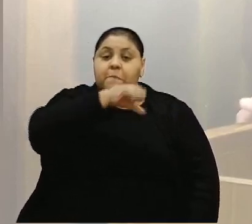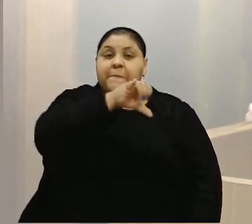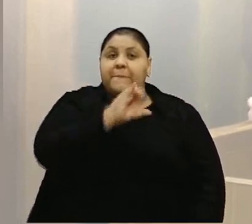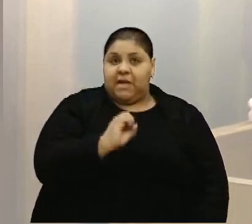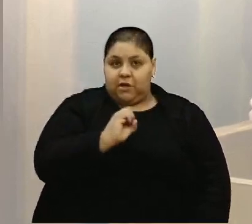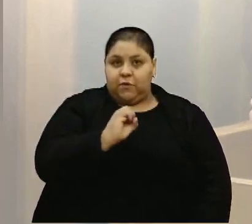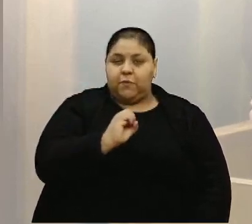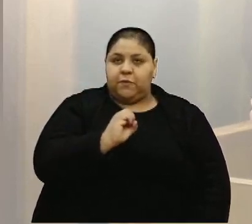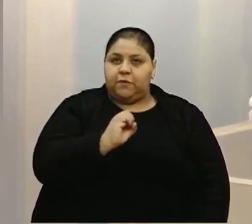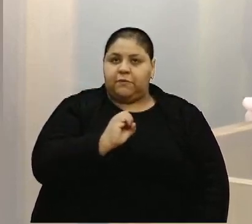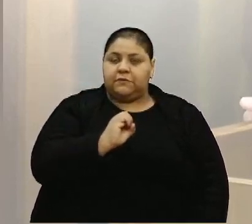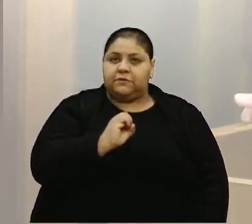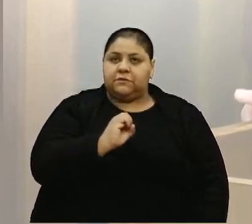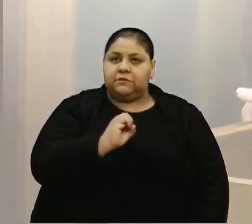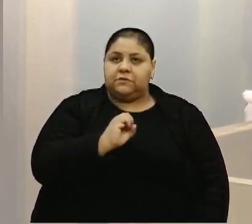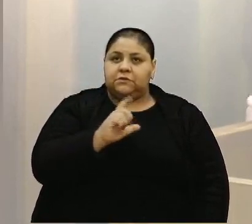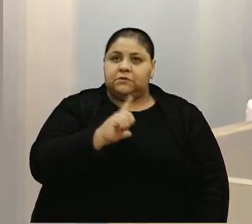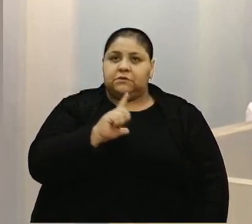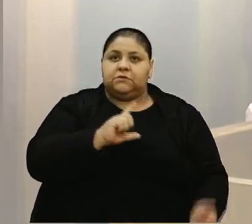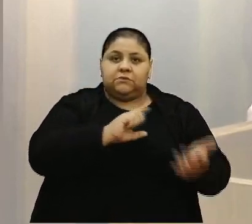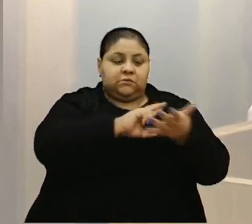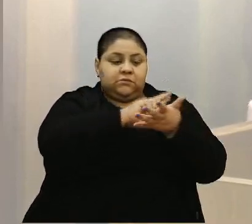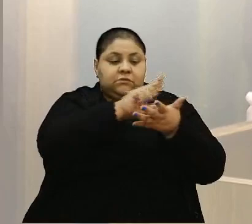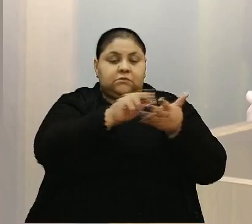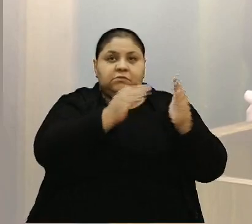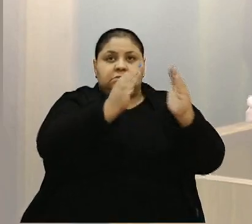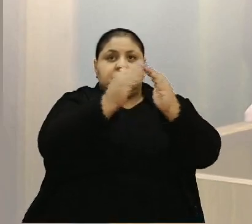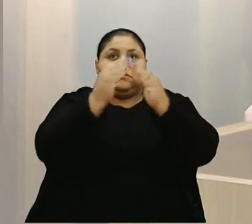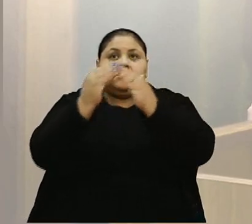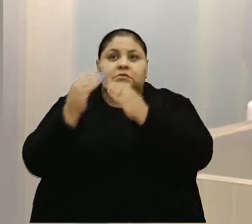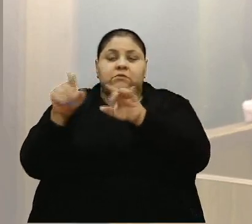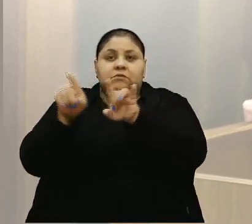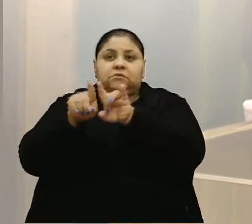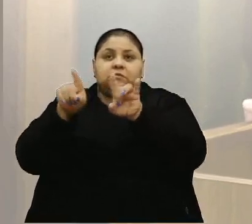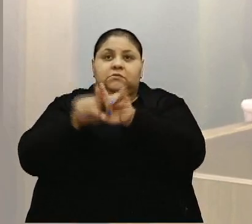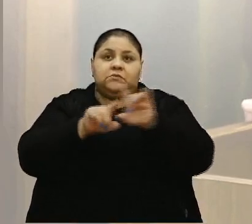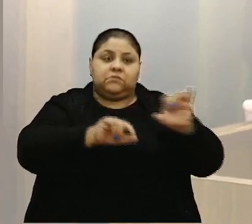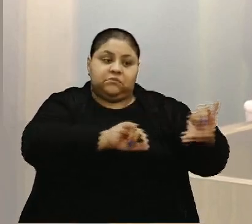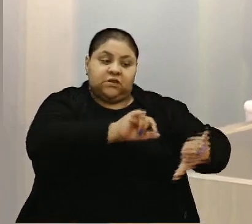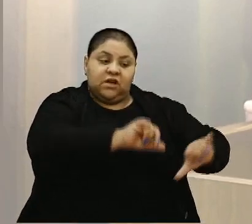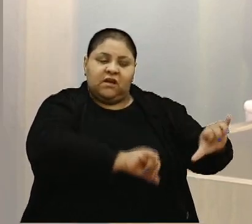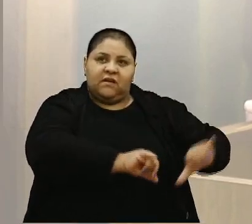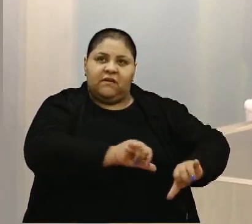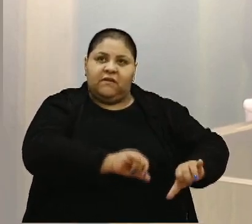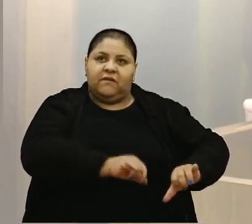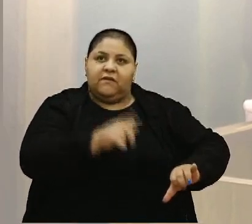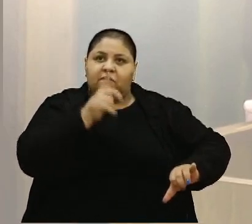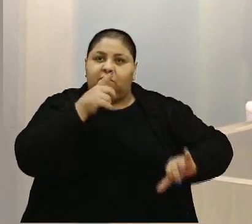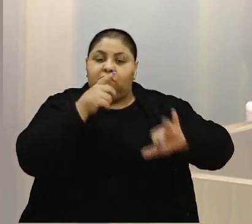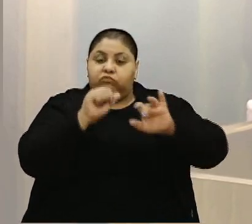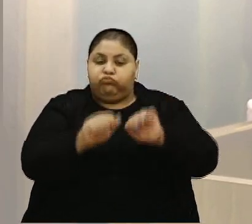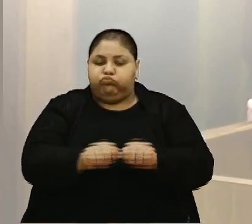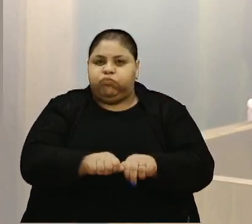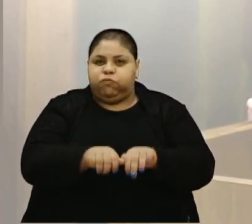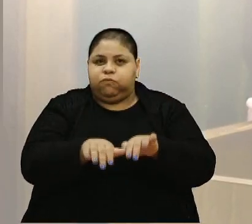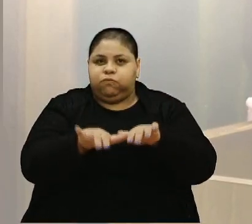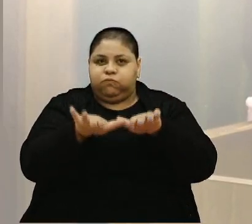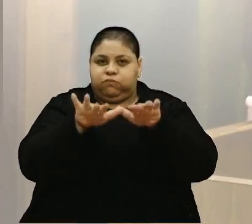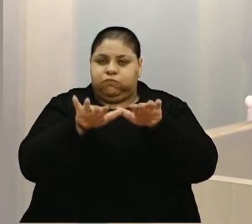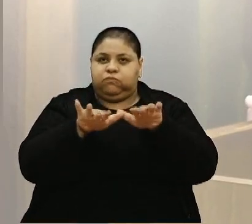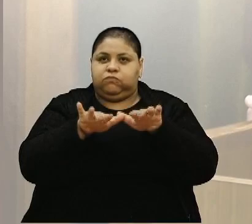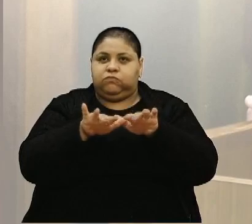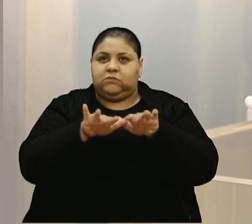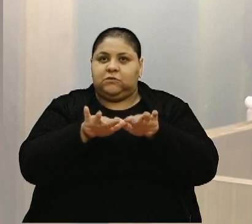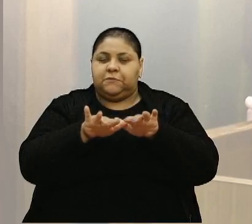maio, ele teve diversas casas que também sofreram com o alagamento alagamento das chuvas, pela questão